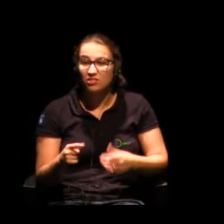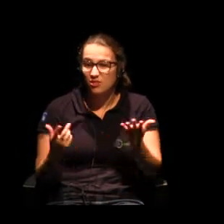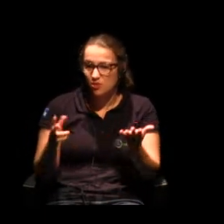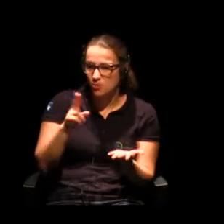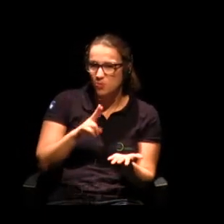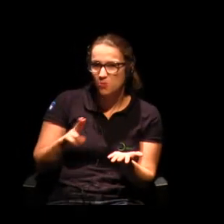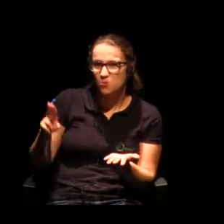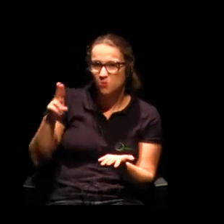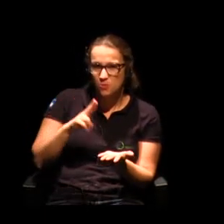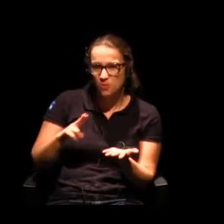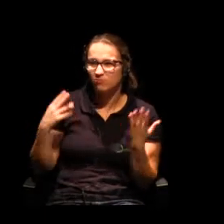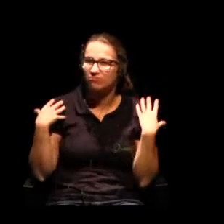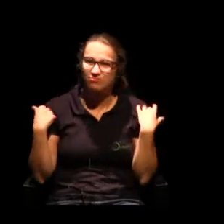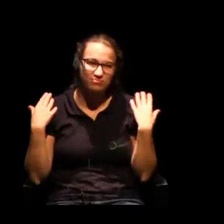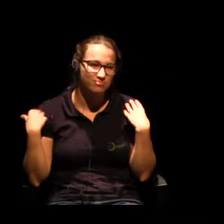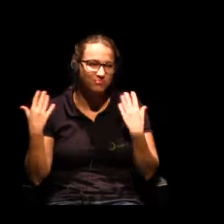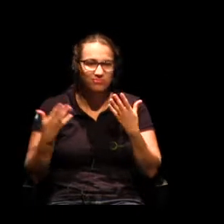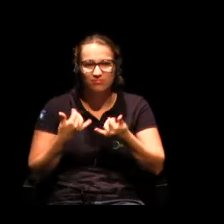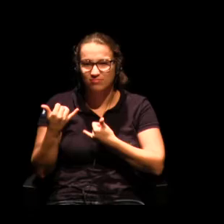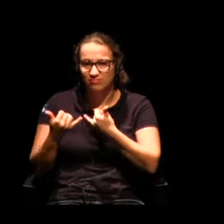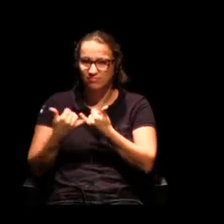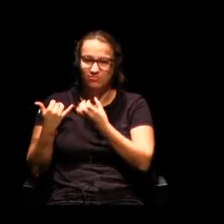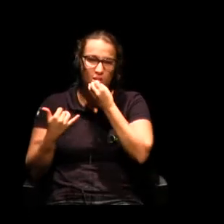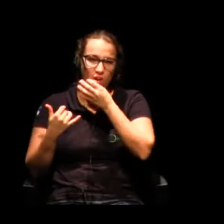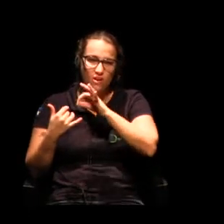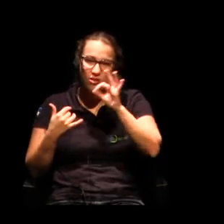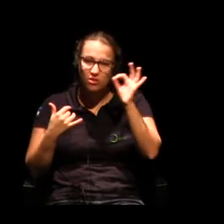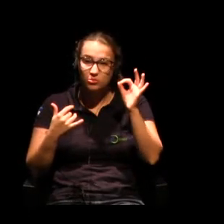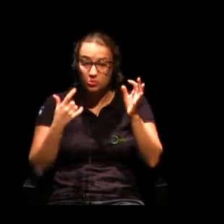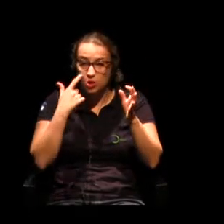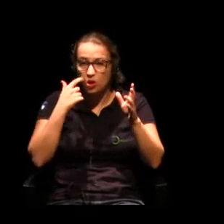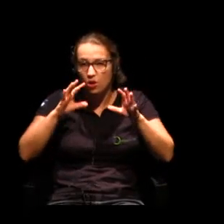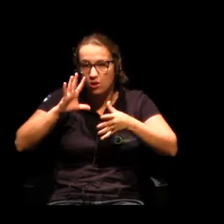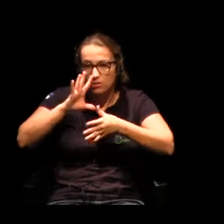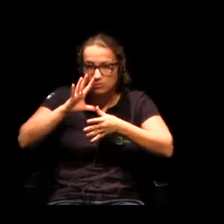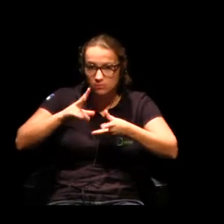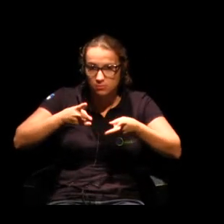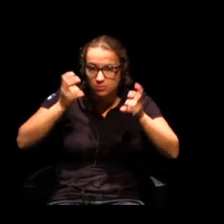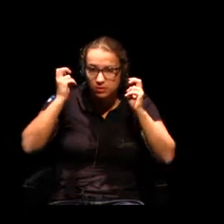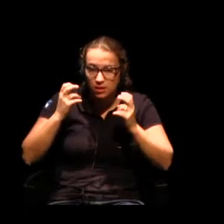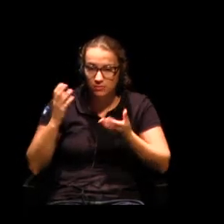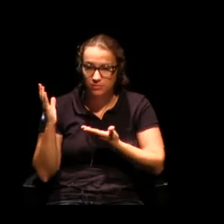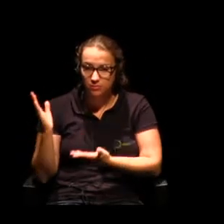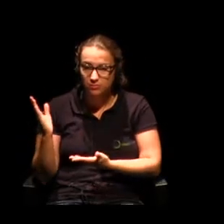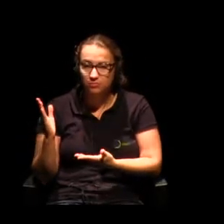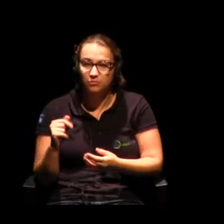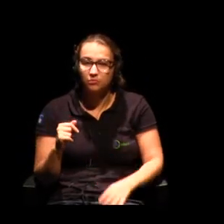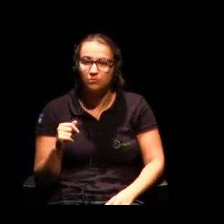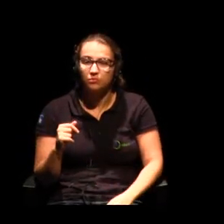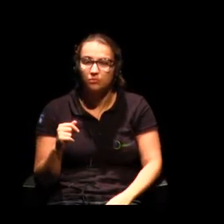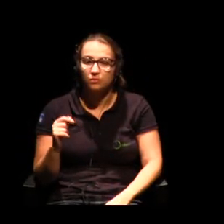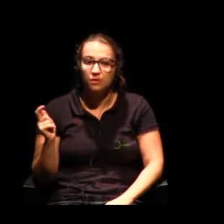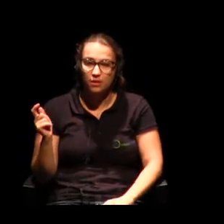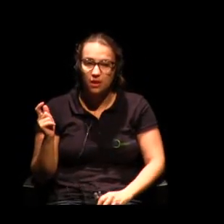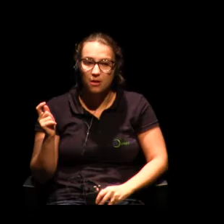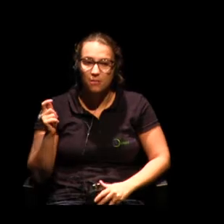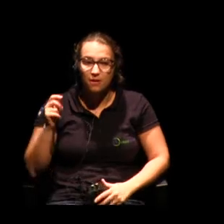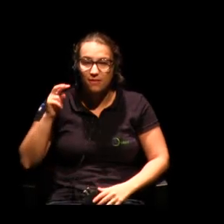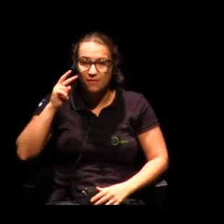gestão do prefeito Bloomberg, essa área foi usada para recreação. Se observarmos esse mapa